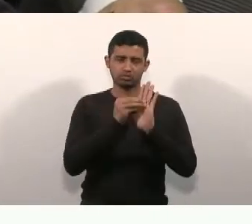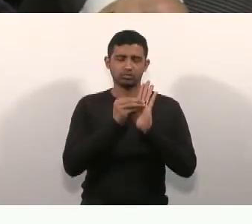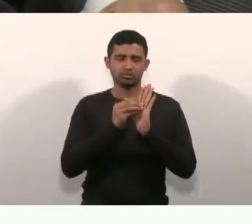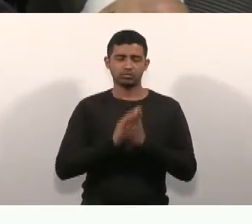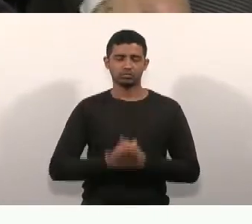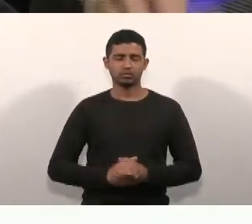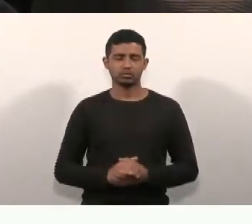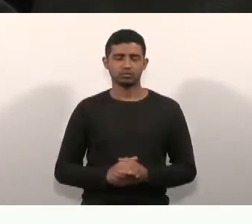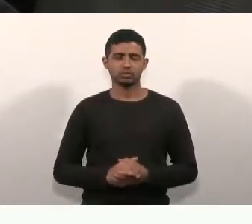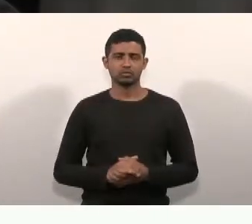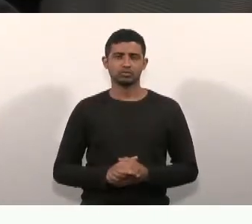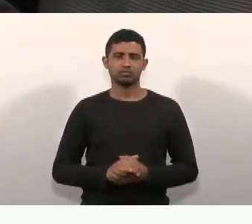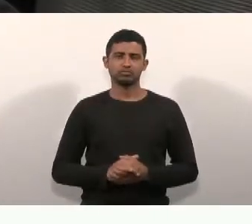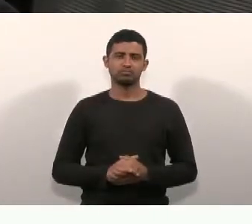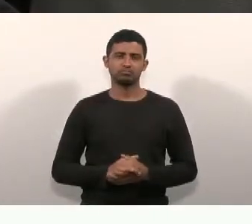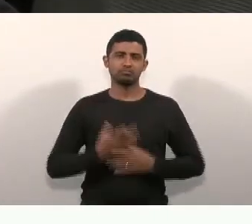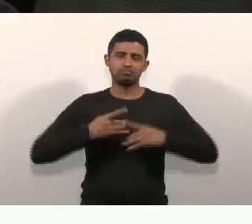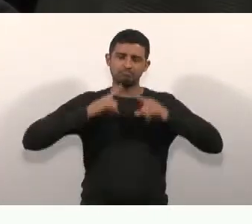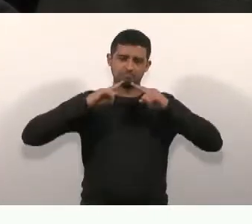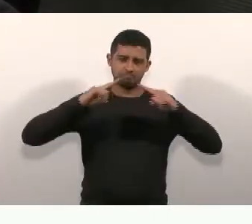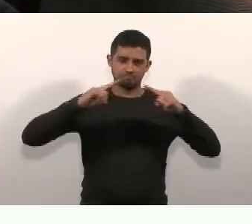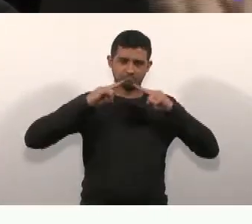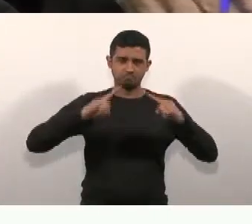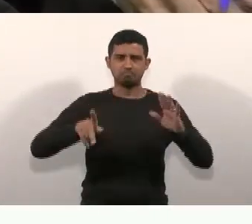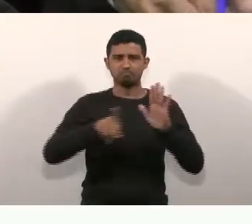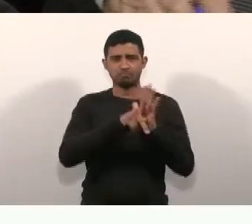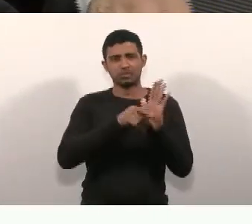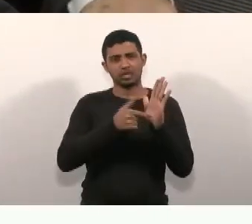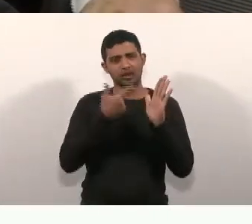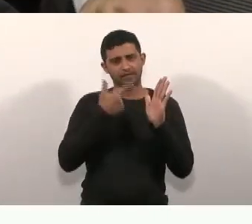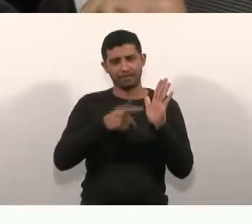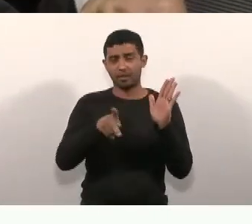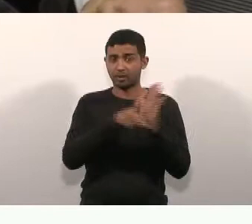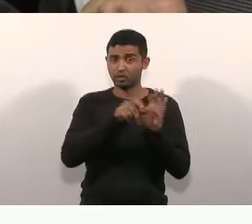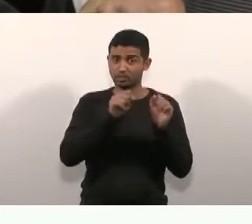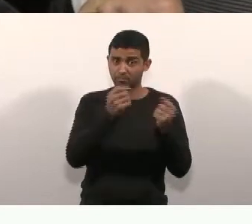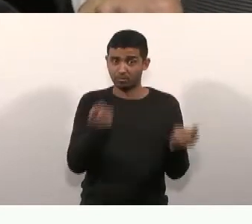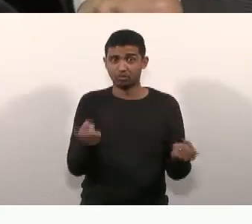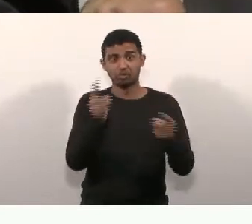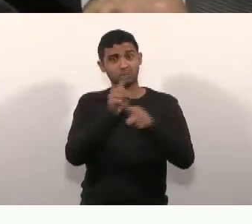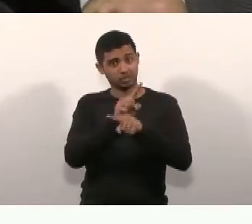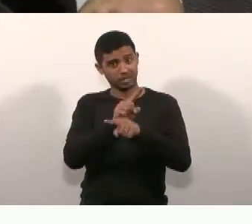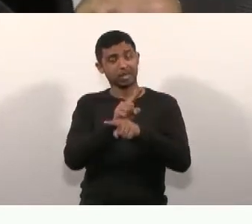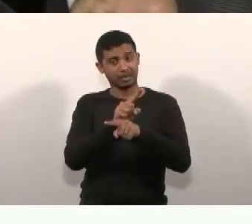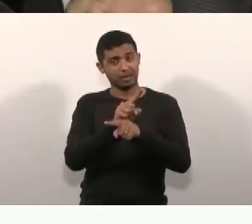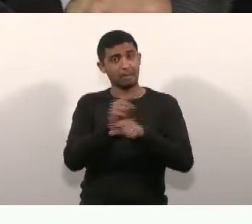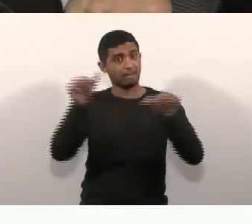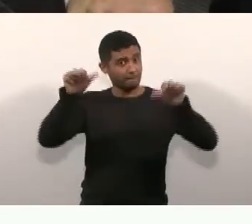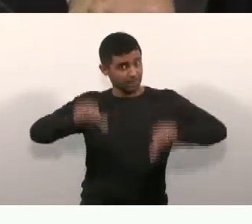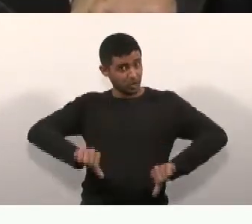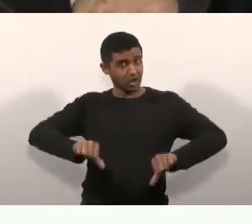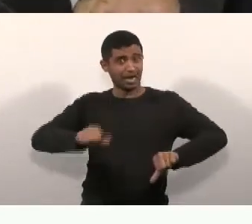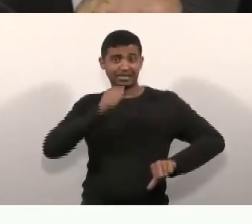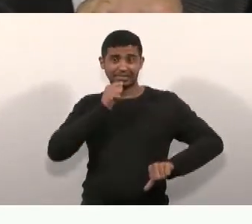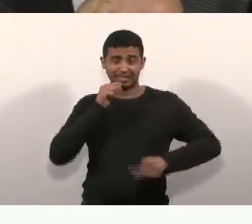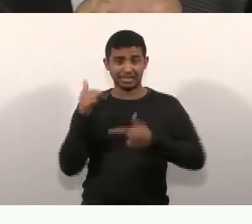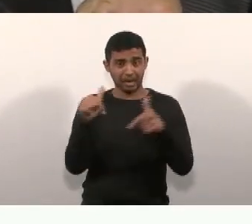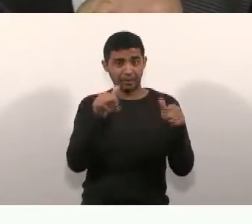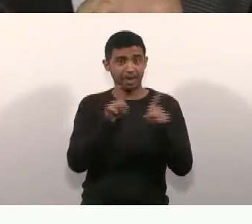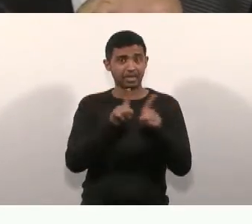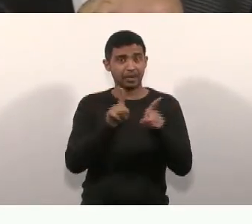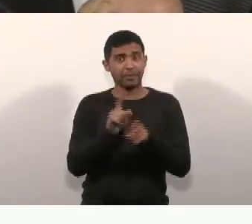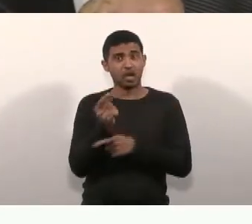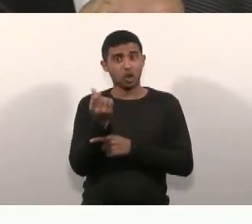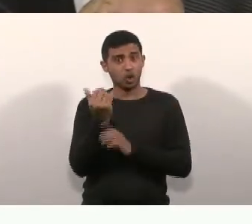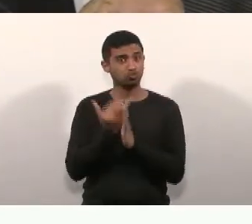dizendo que ele é até crítico a esse projeto, que o projeto pode ter um efeito contrário, de gerar mais desemprego e também aumentar custos de estacionamentos para os clientes. Mas